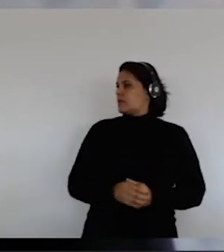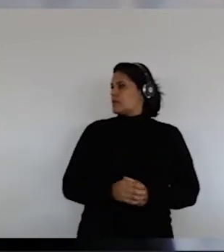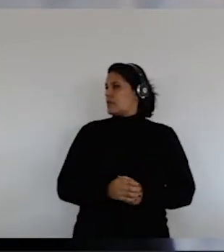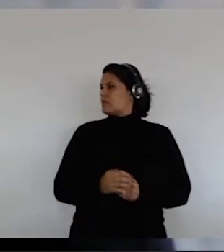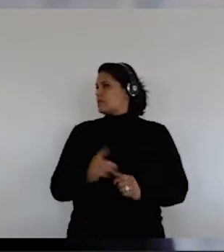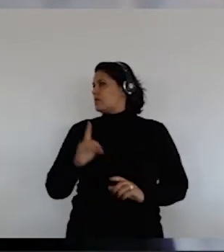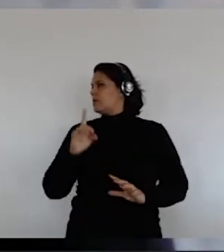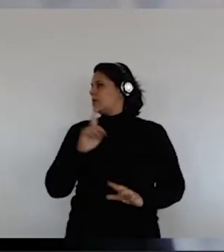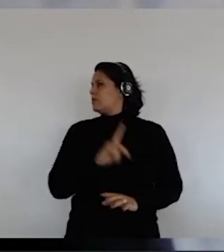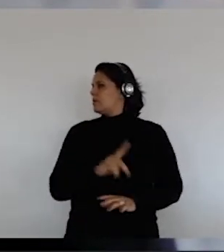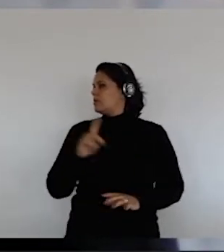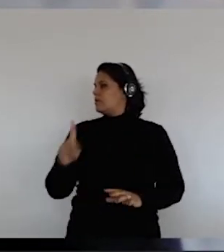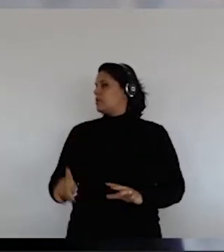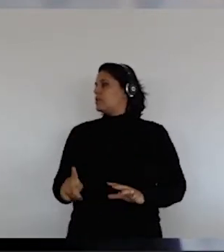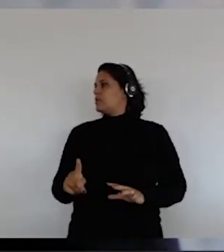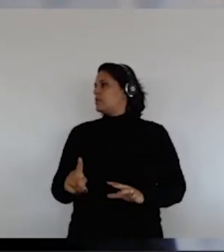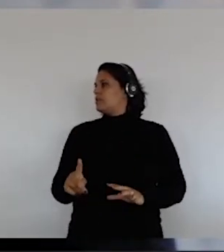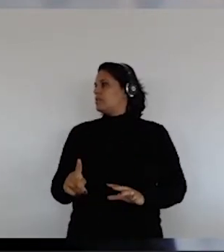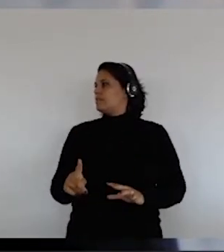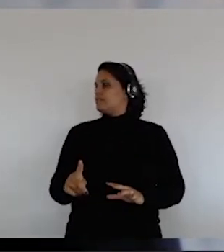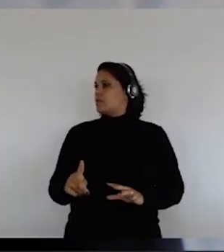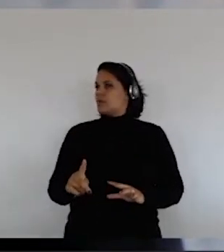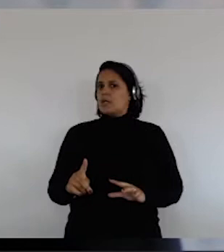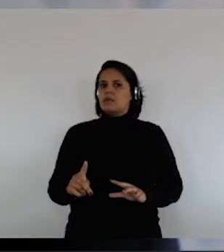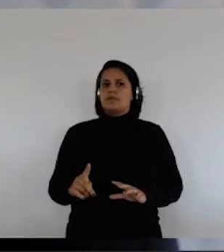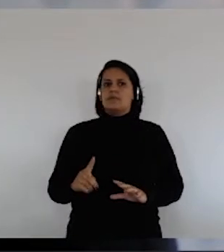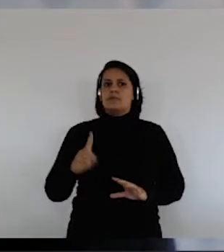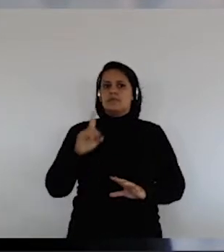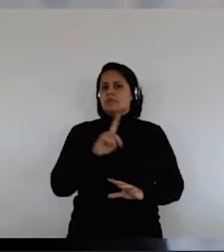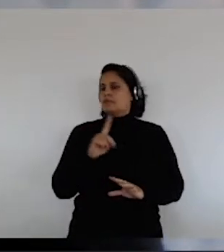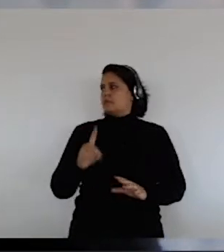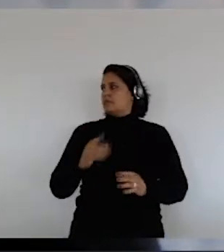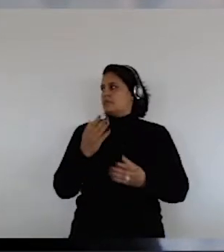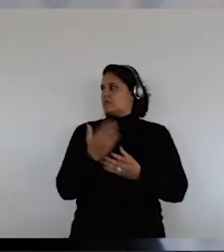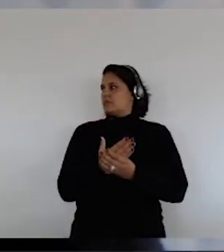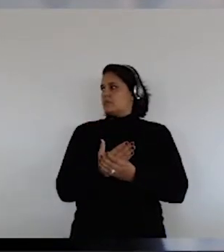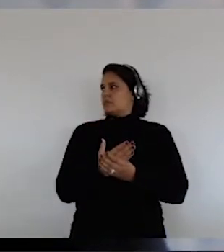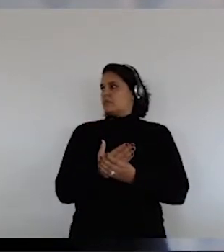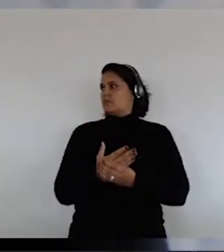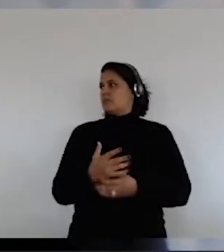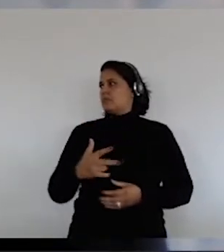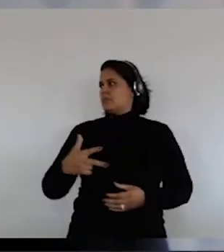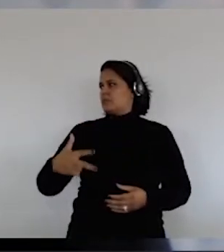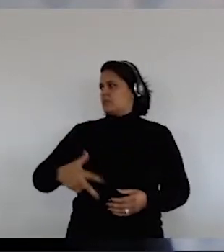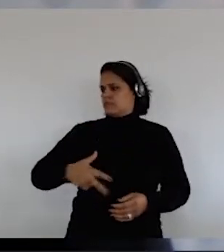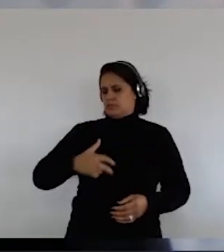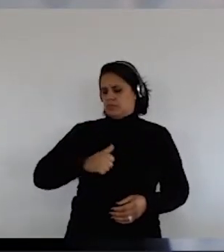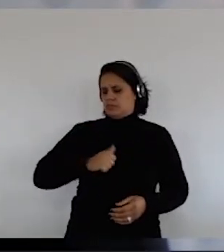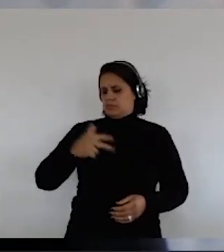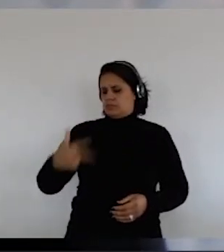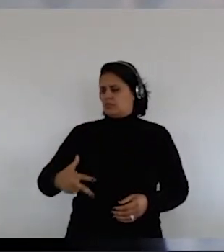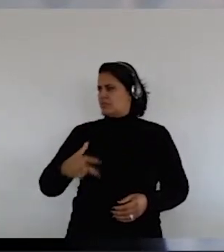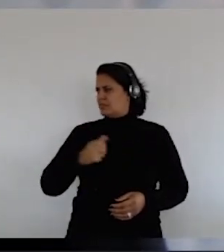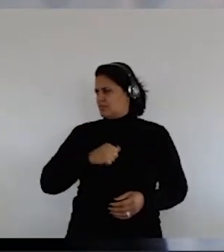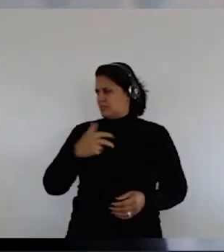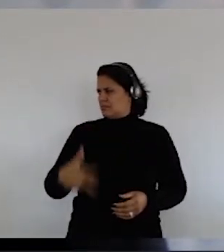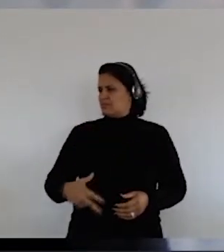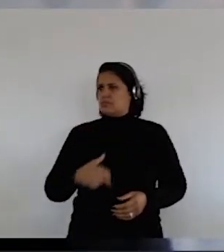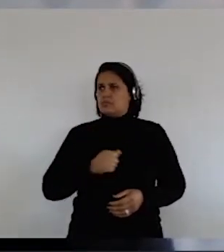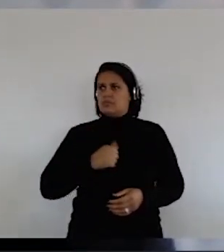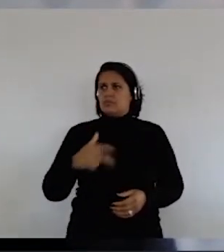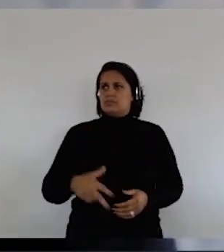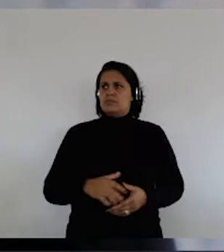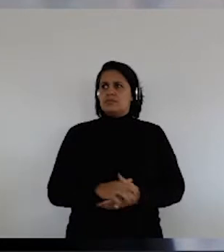Direito Processual daquela universidade tão reconhecida em Espanha. Ademais, é pesquisador visitante